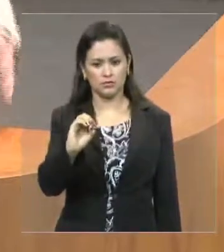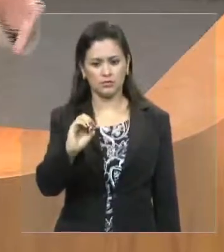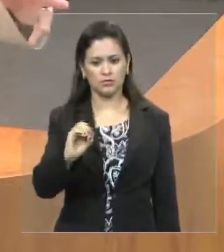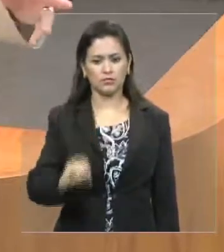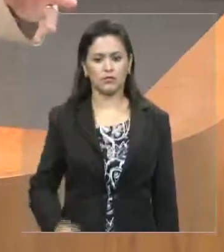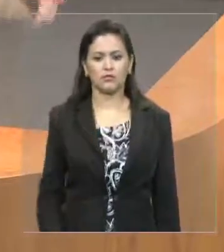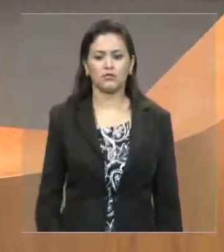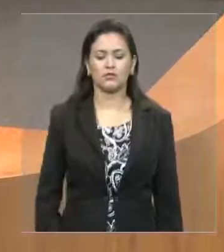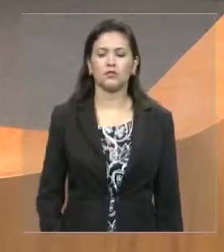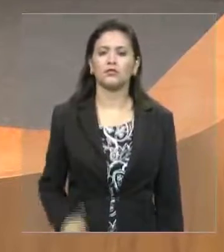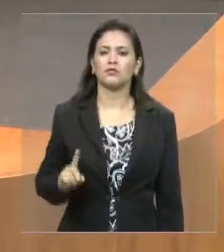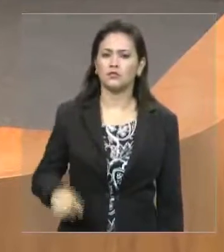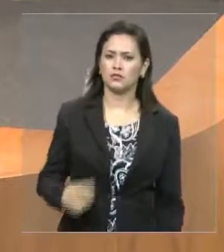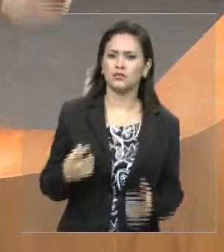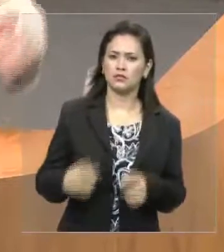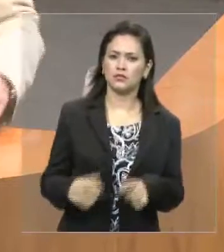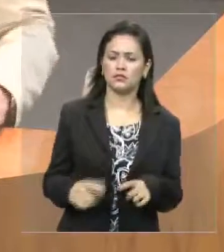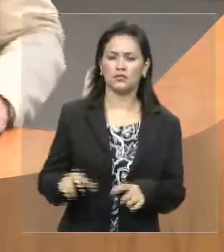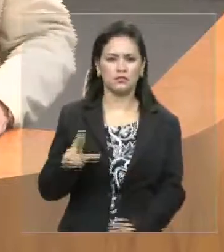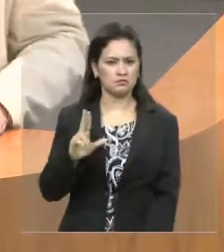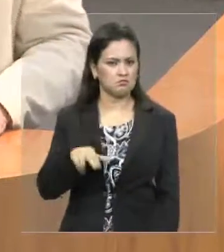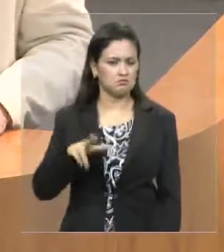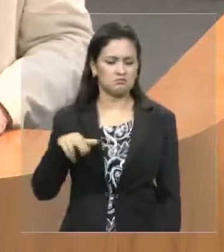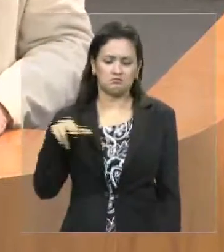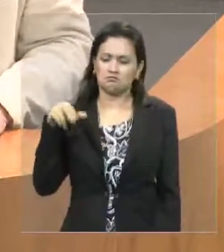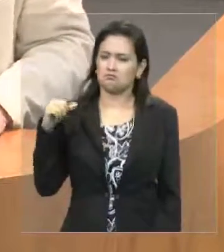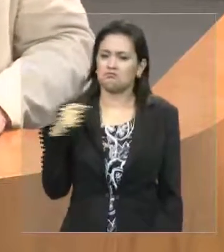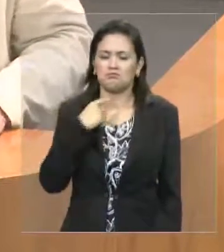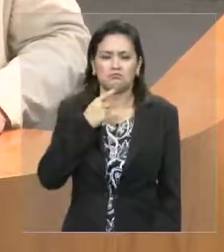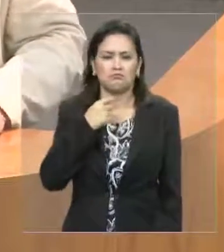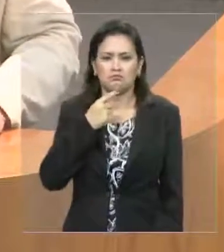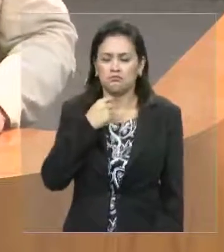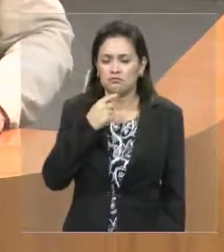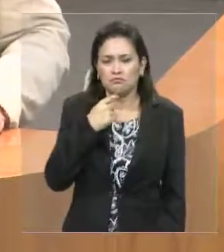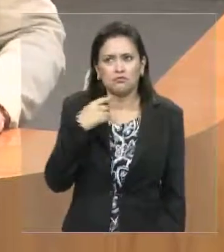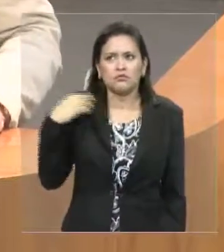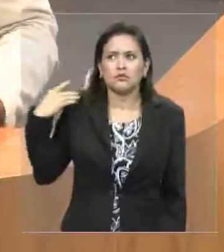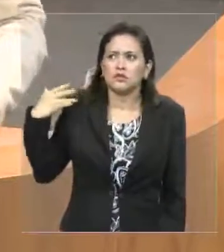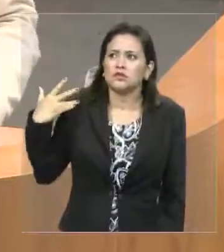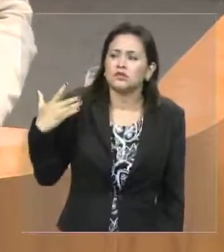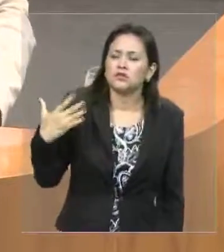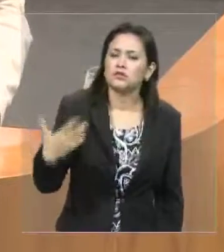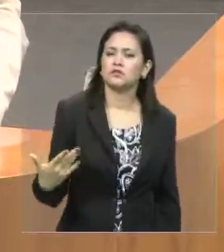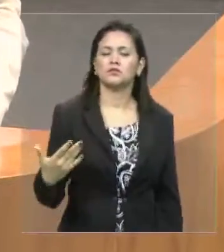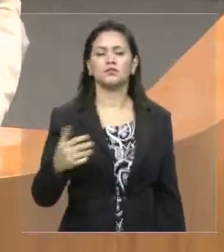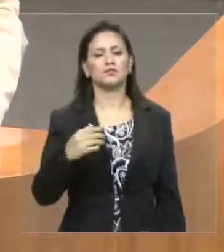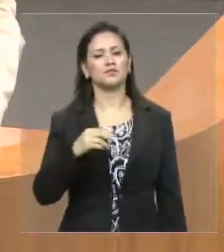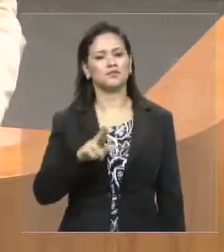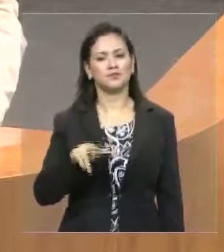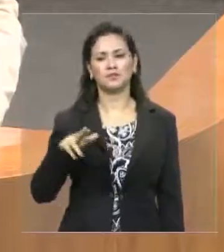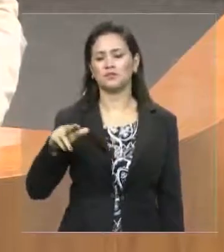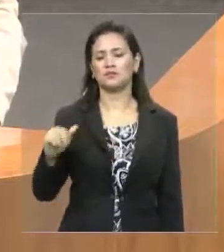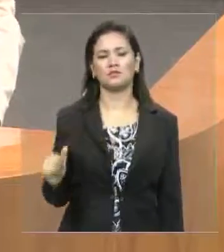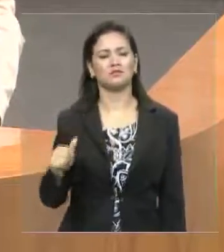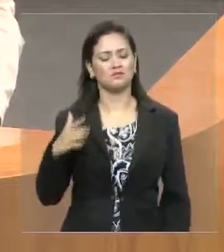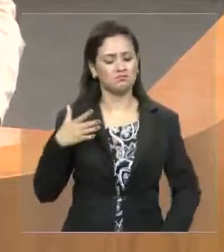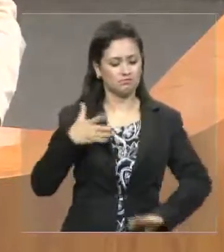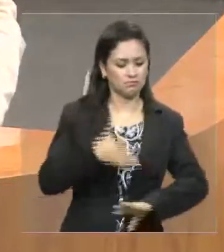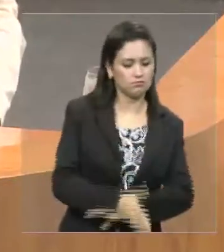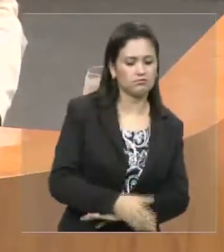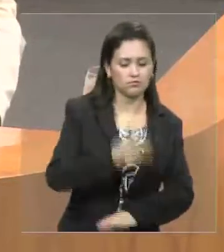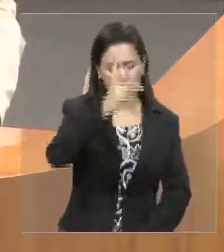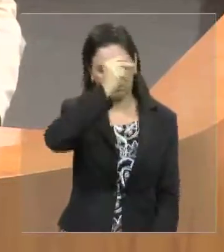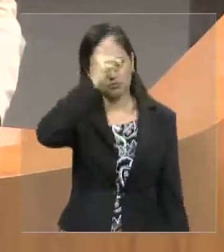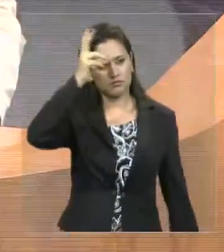que é um bairro que nunca recebeu, ao longo da sua história, a presença do poder público, de um